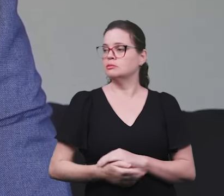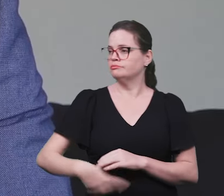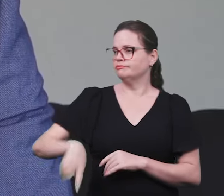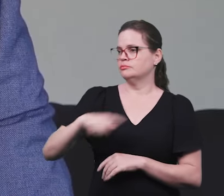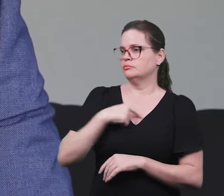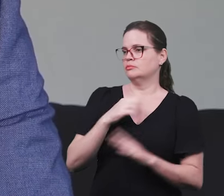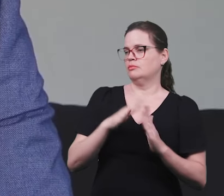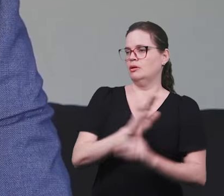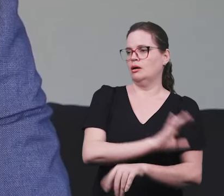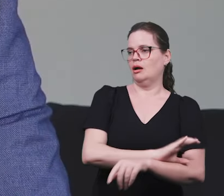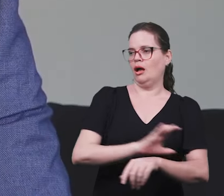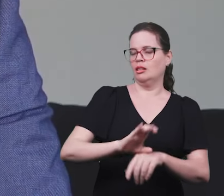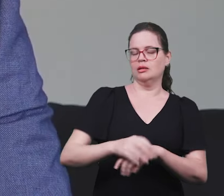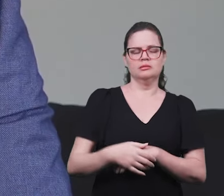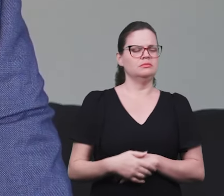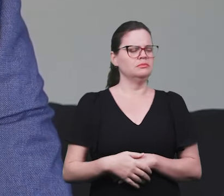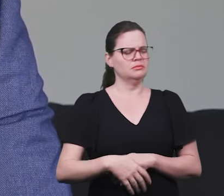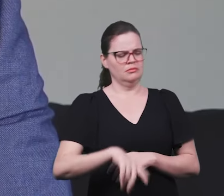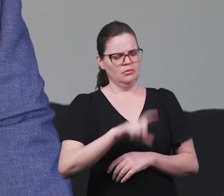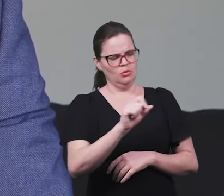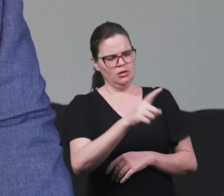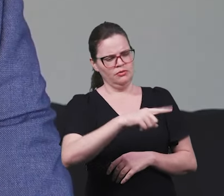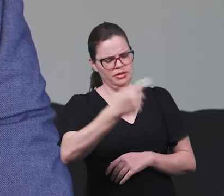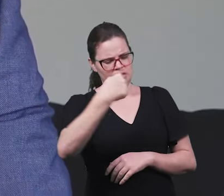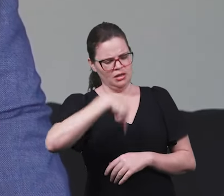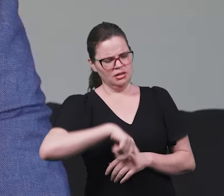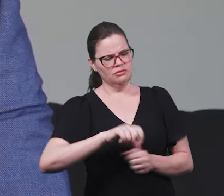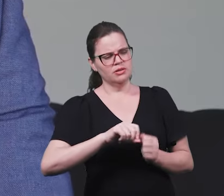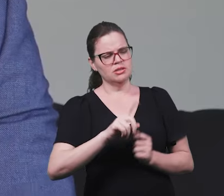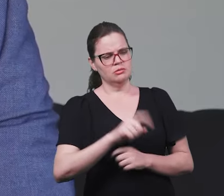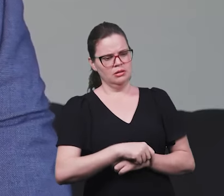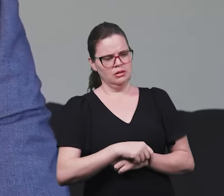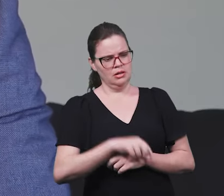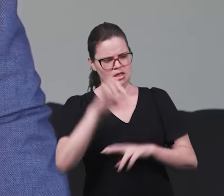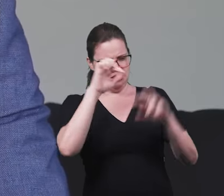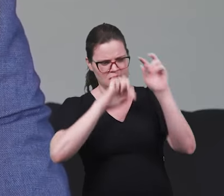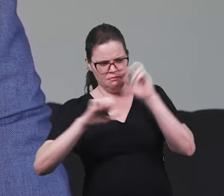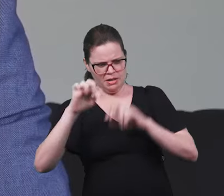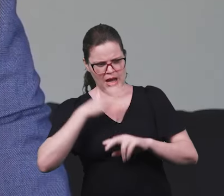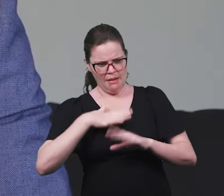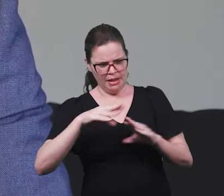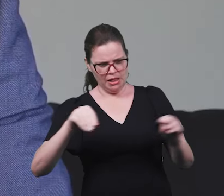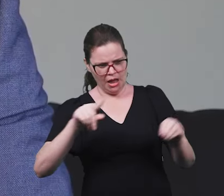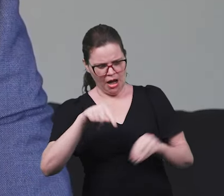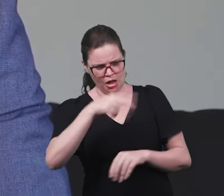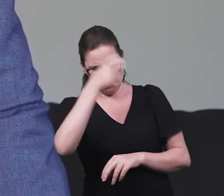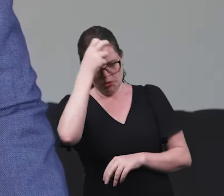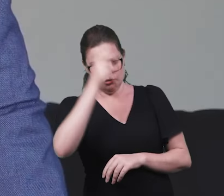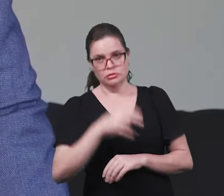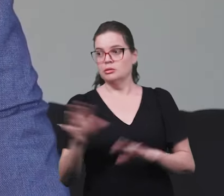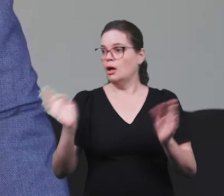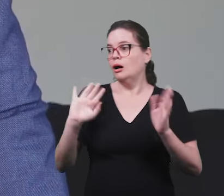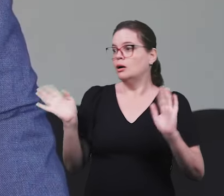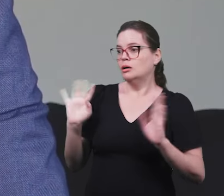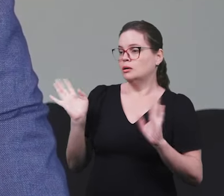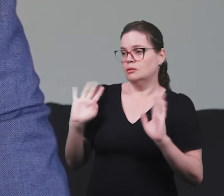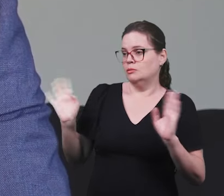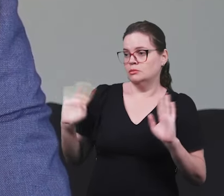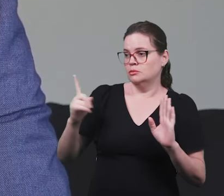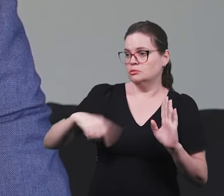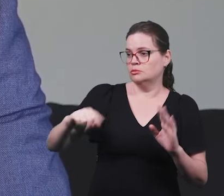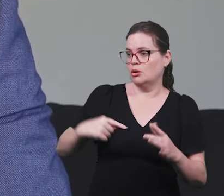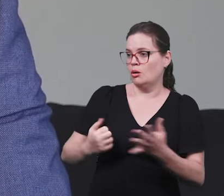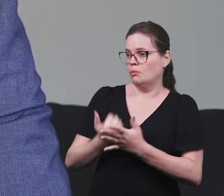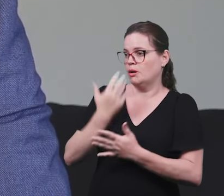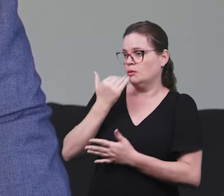Canaã. E José perguntou: o que vocês vieram fazer aqui? Vieram espiar a terra? E eles preocupados: não, nós